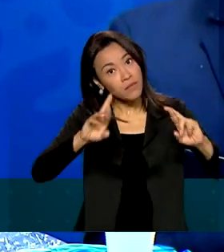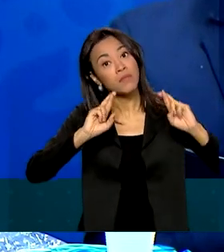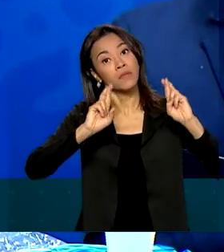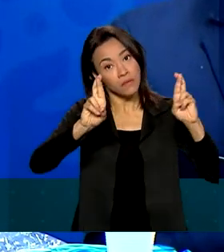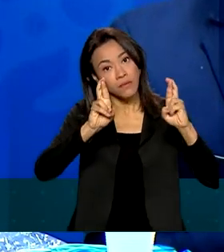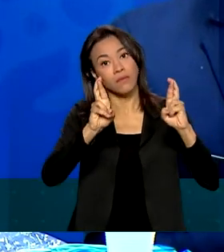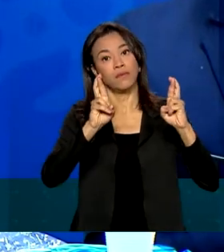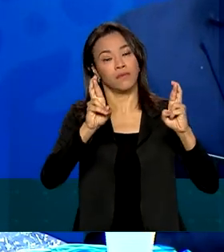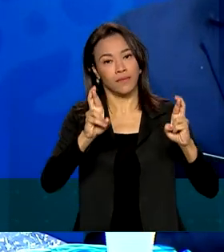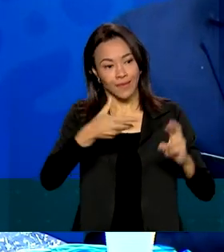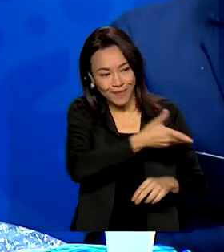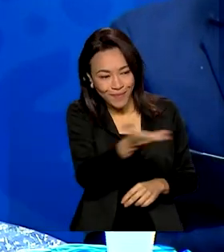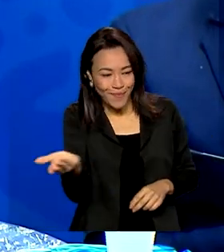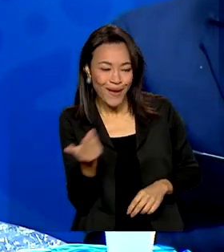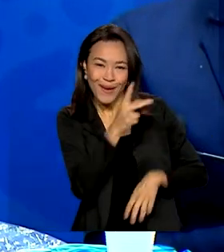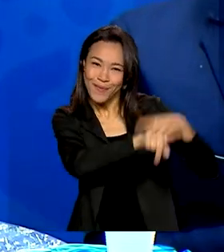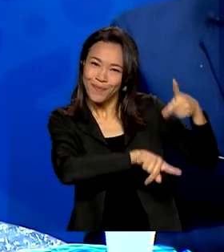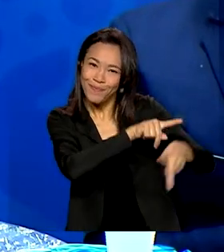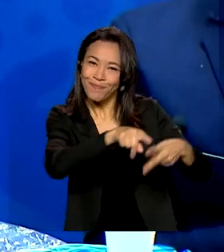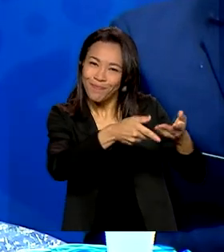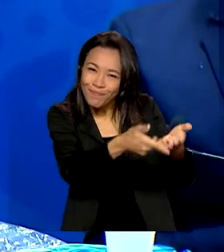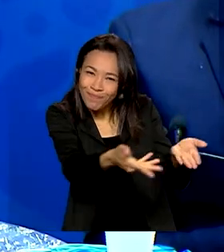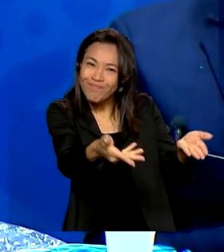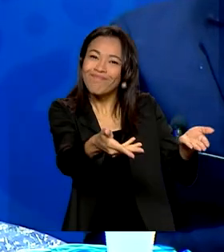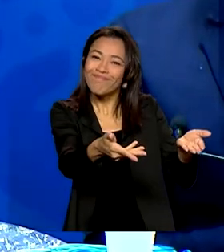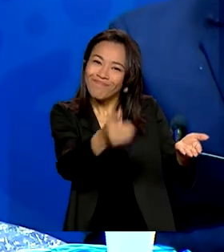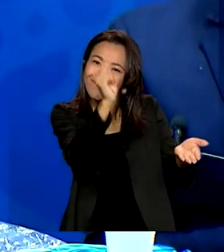esperança para a população do Brasil